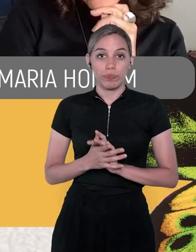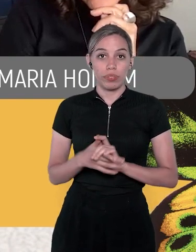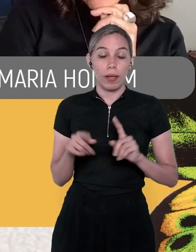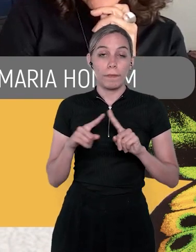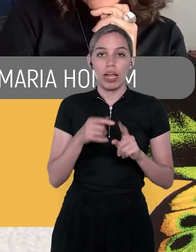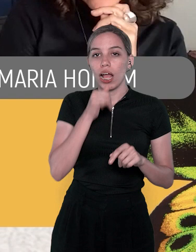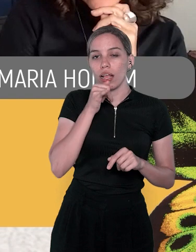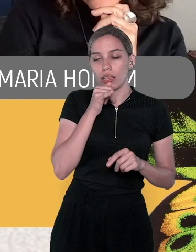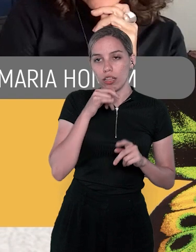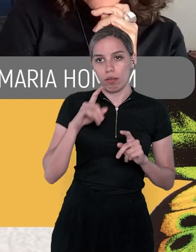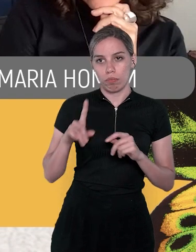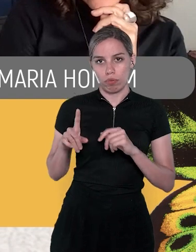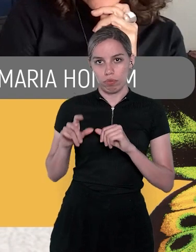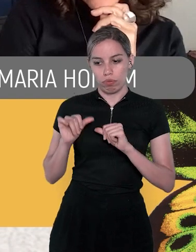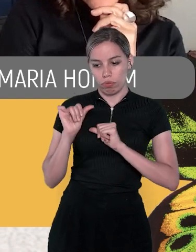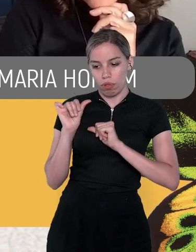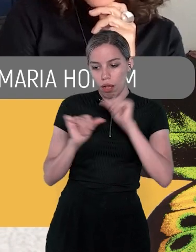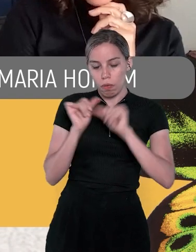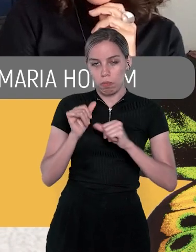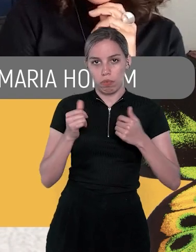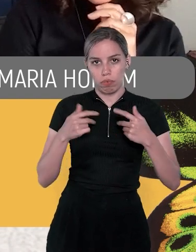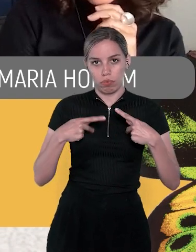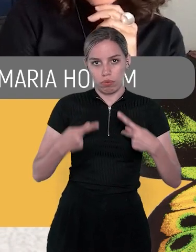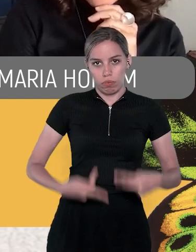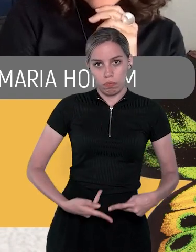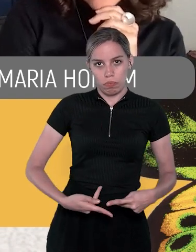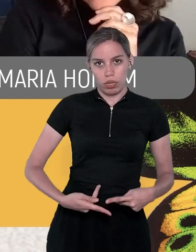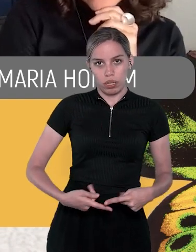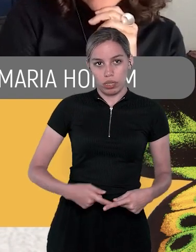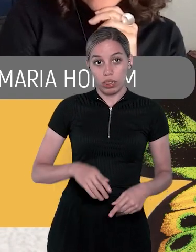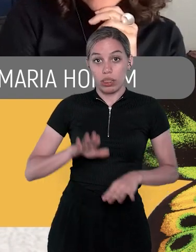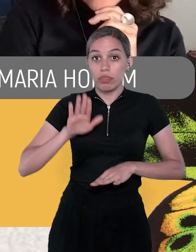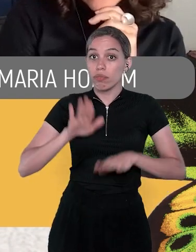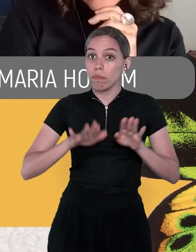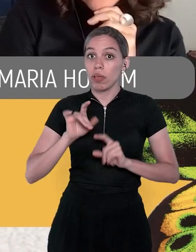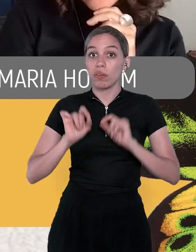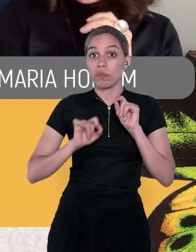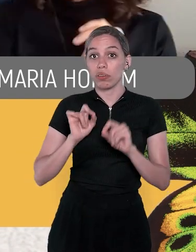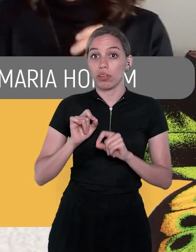escolhas e dos nossos